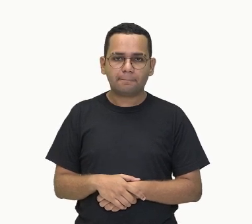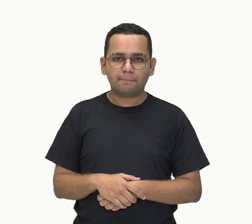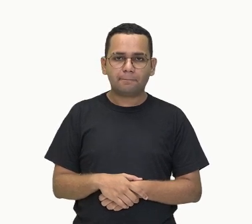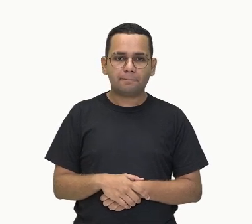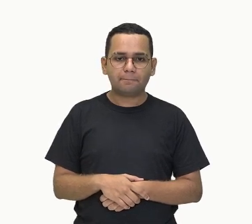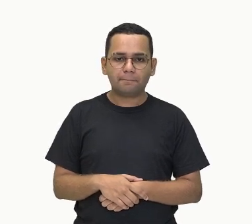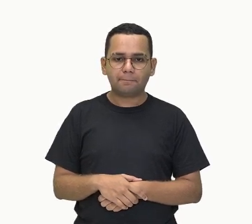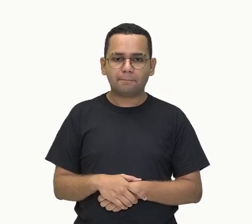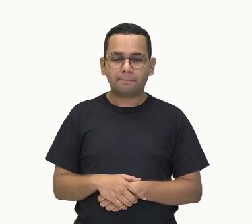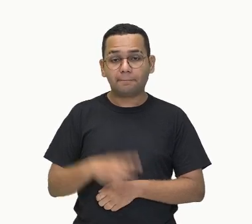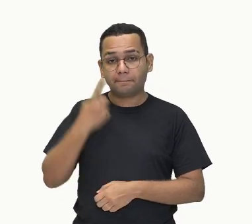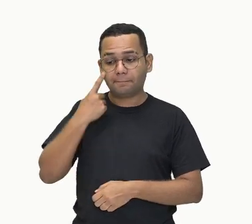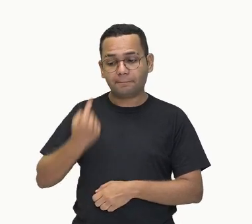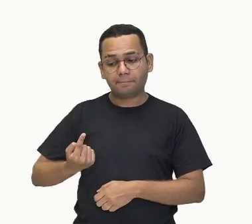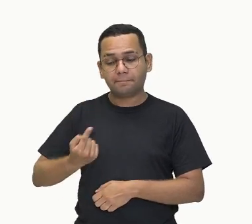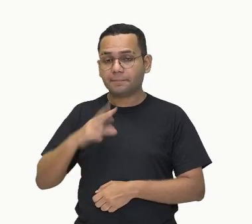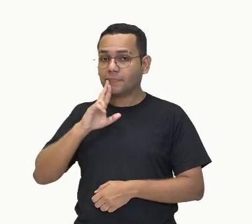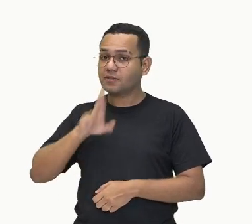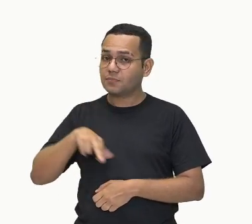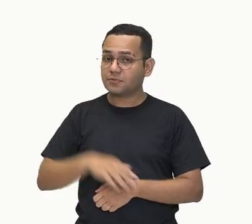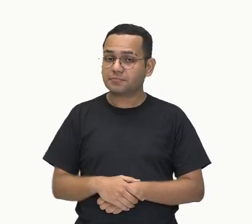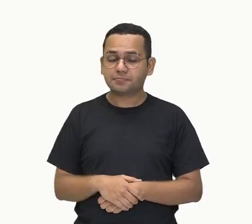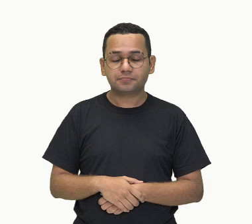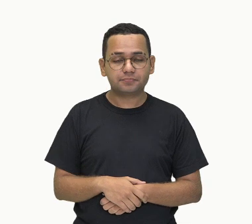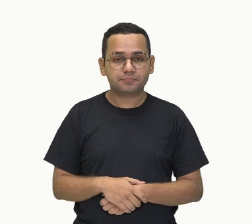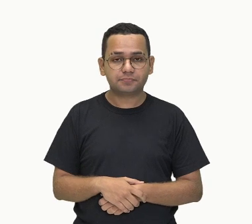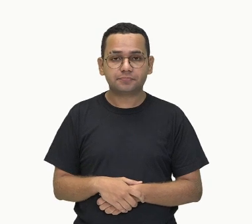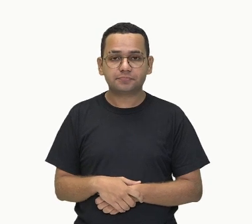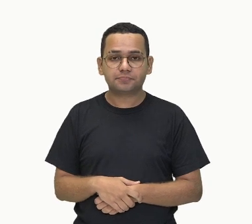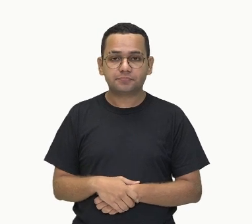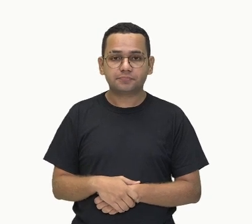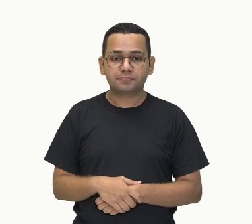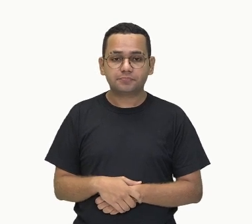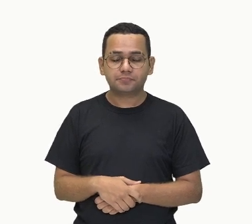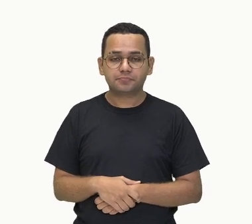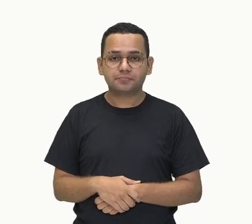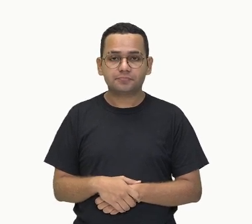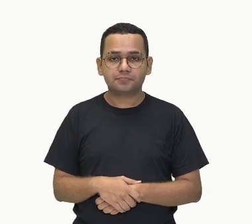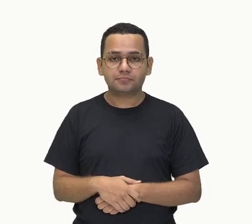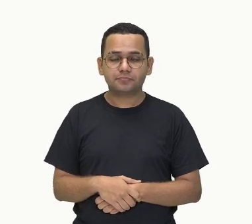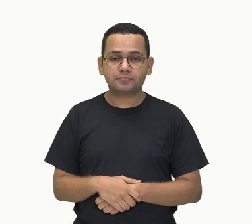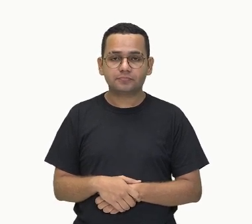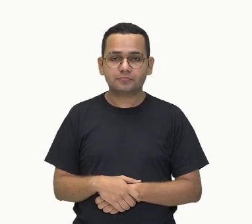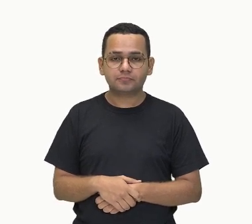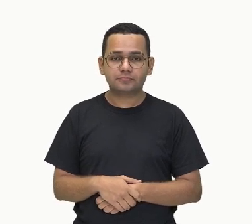Tá aí, então. Chegamos a mais um coeficiente angular a partir aí da